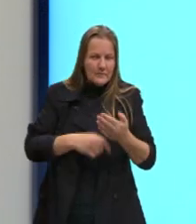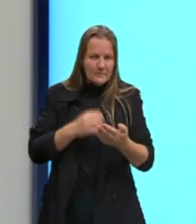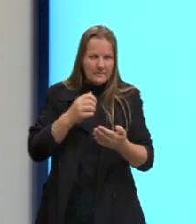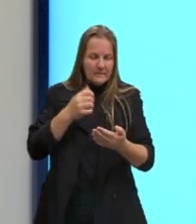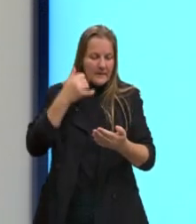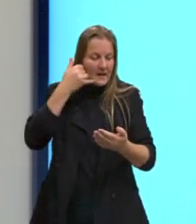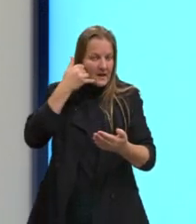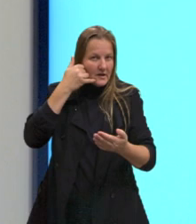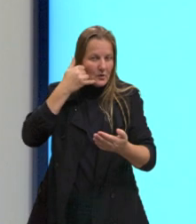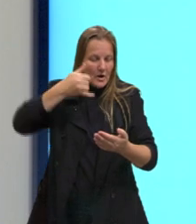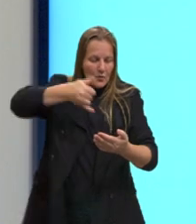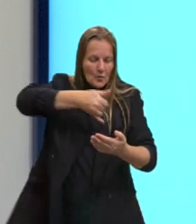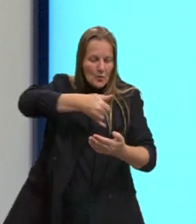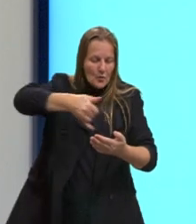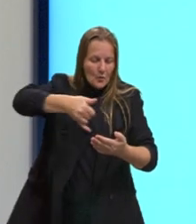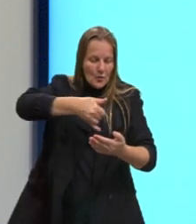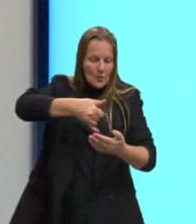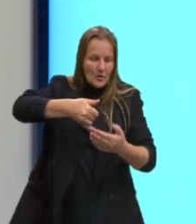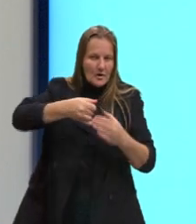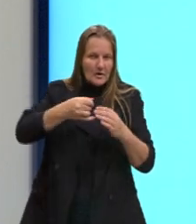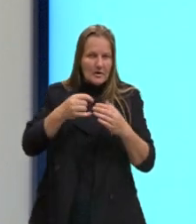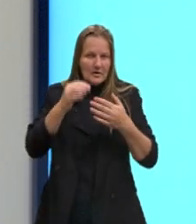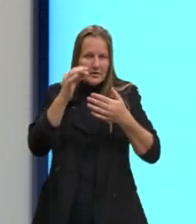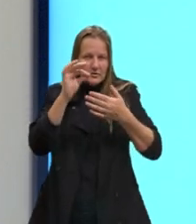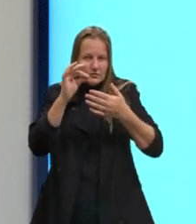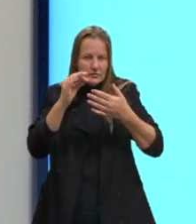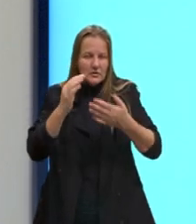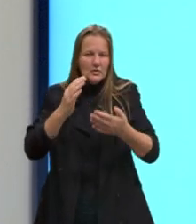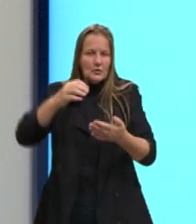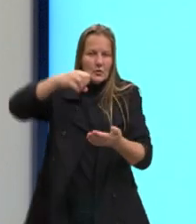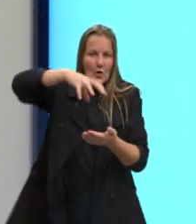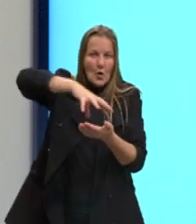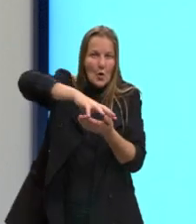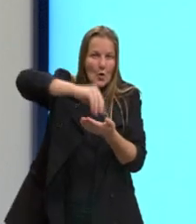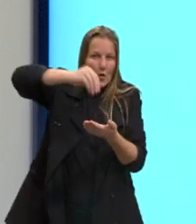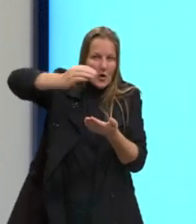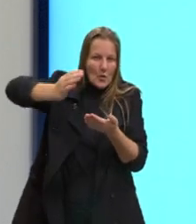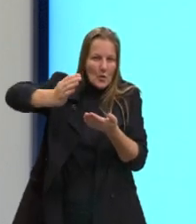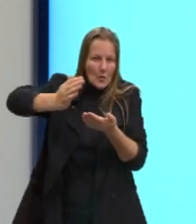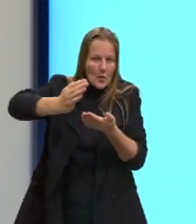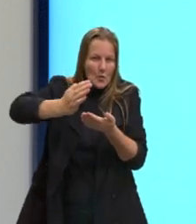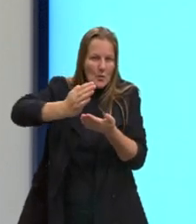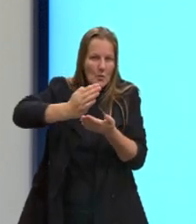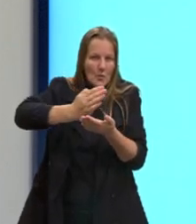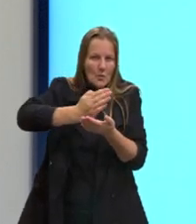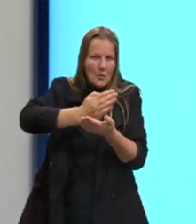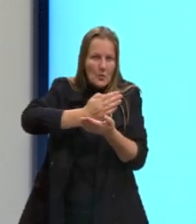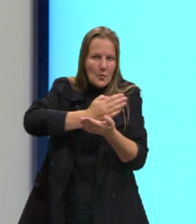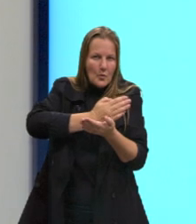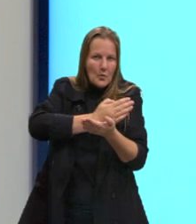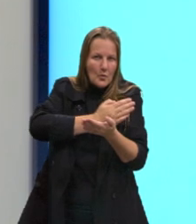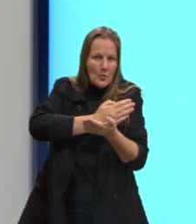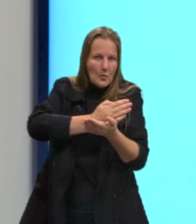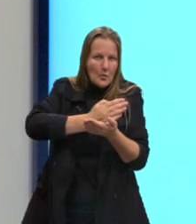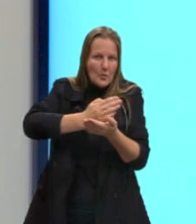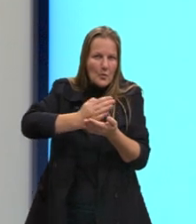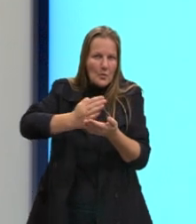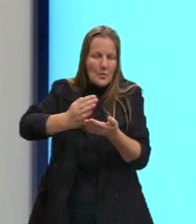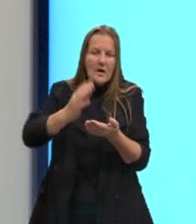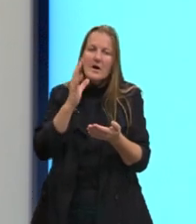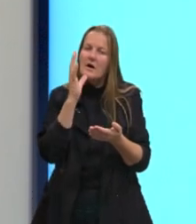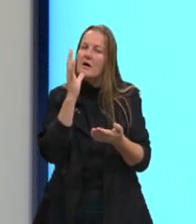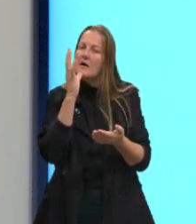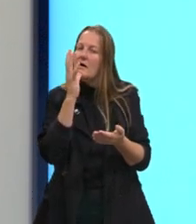celular algum documento certamente eu faço com bastante lentidão eu pego o celular e vou transpassando sobre um papel com bastante lentidão